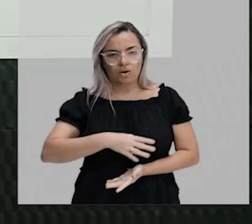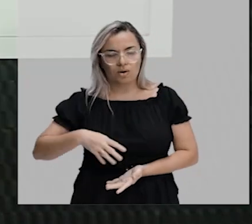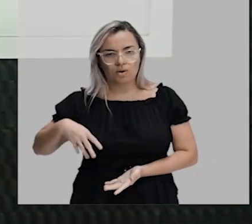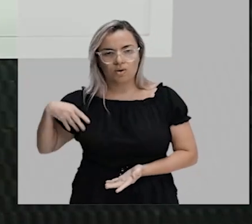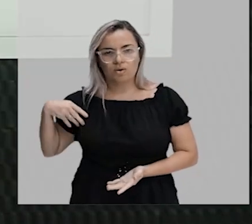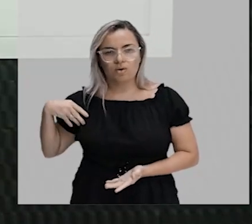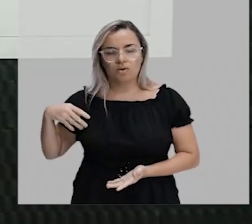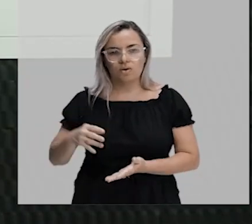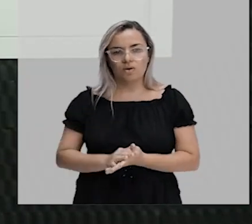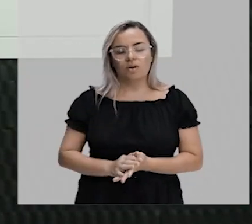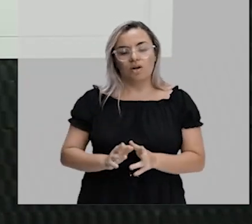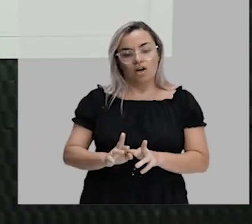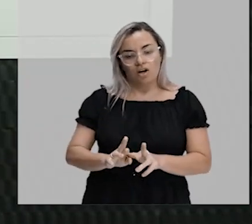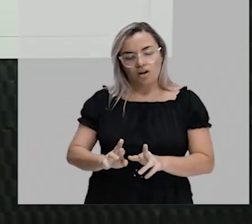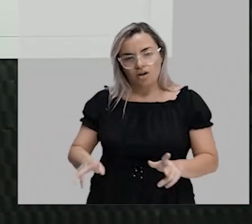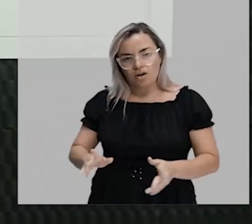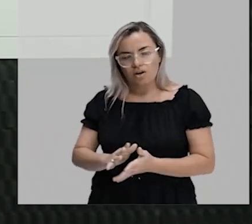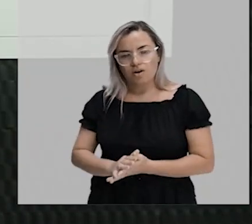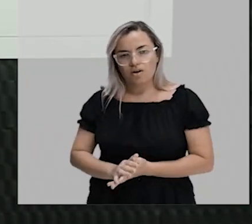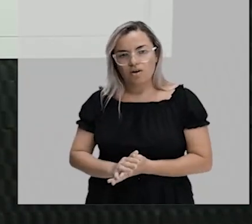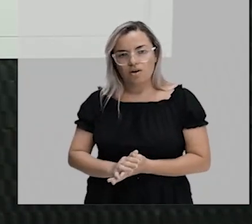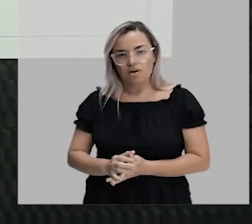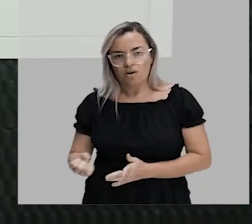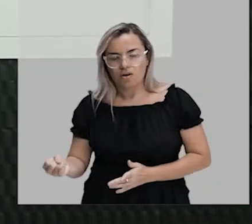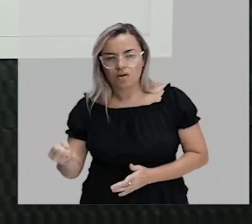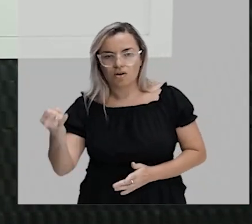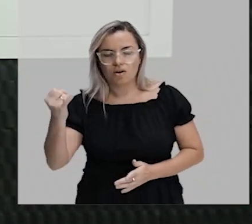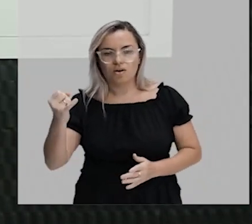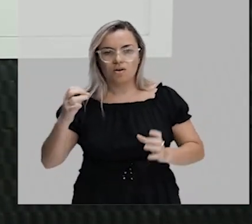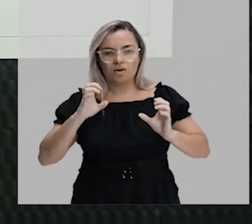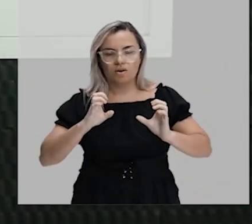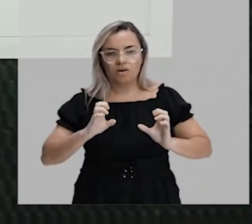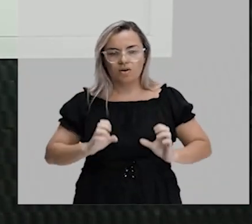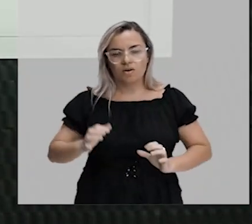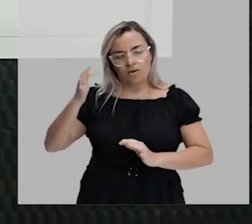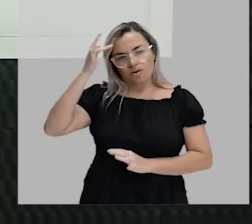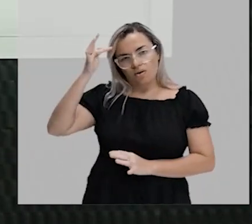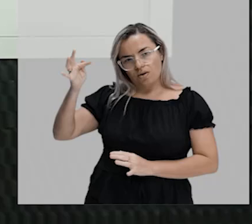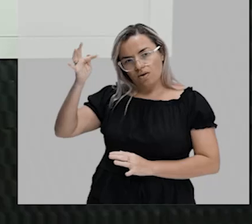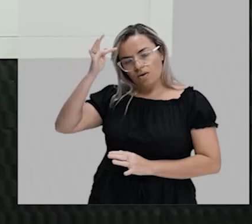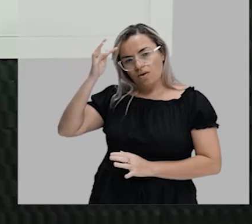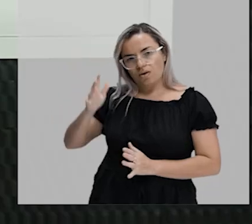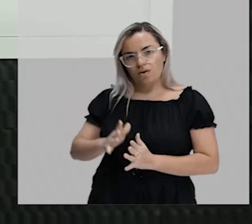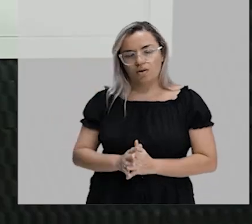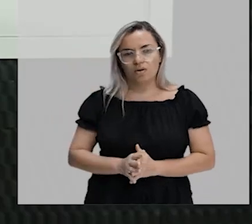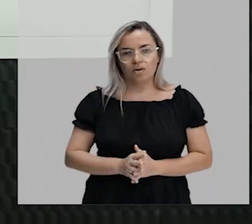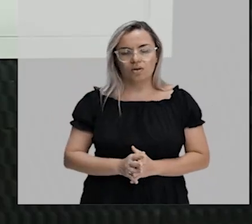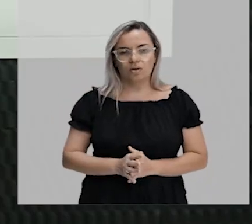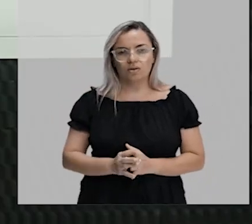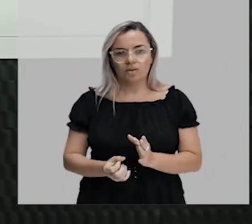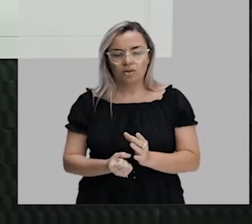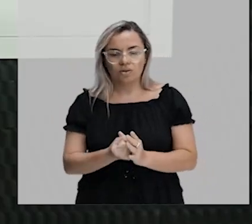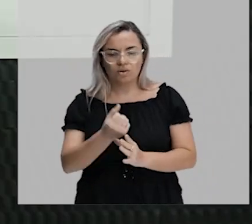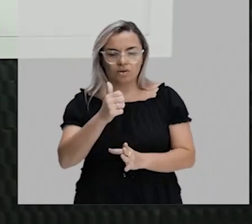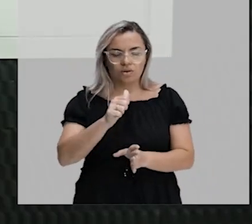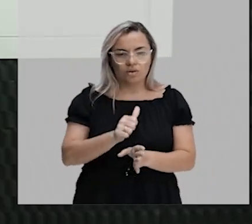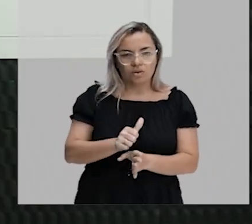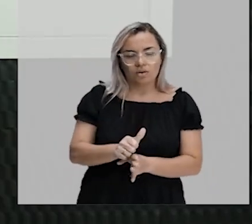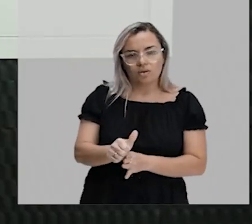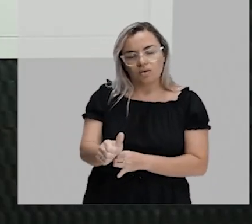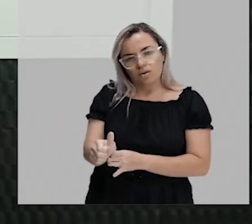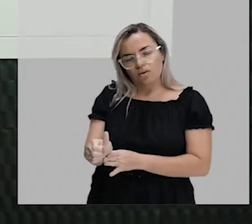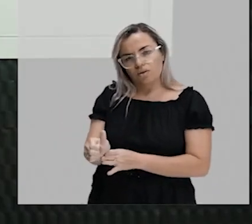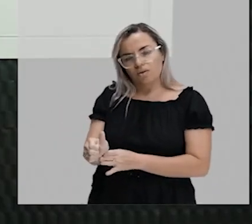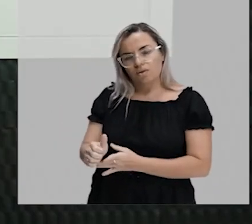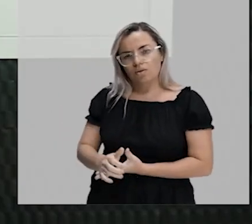dos grandes da filosofia ética e da produção da moralidade. Aristóteles é o